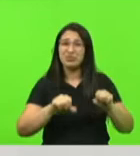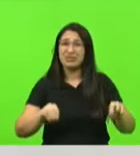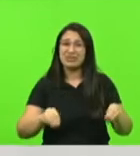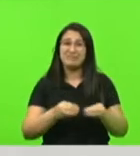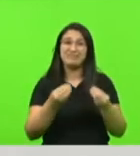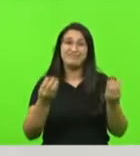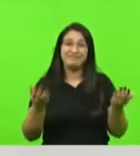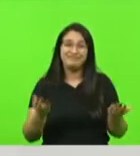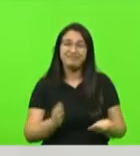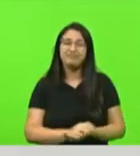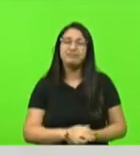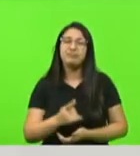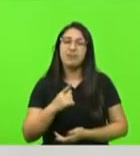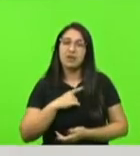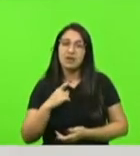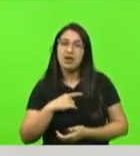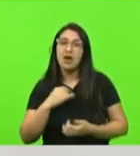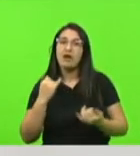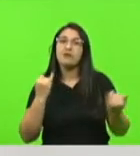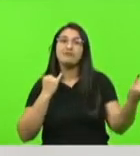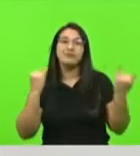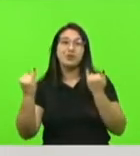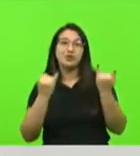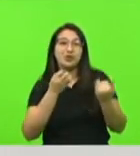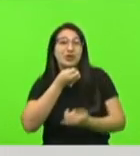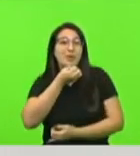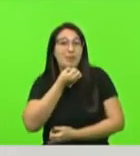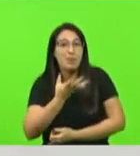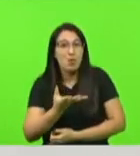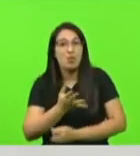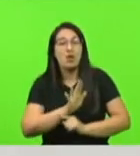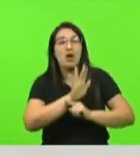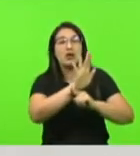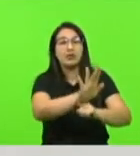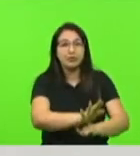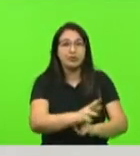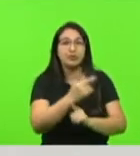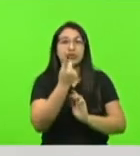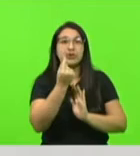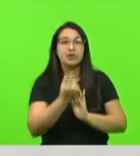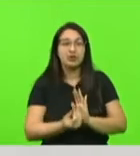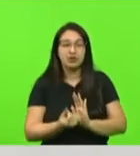nós temos uma boa notícia, que são as bolsas,